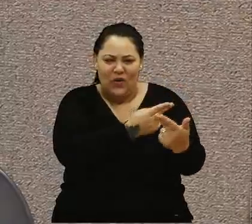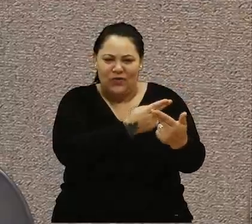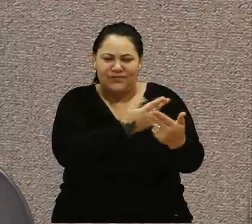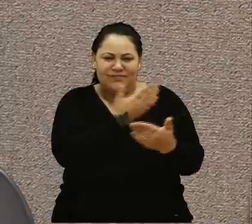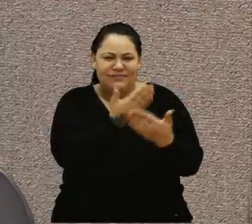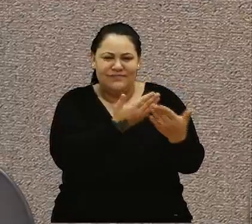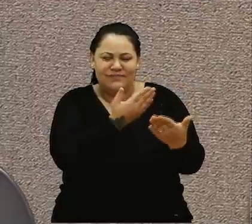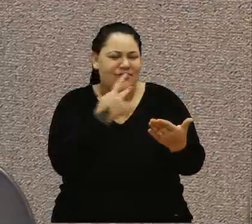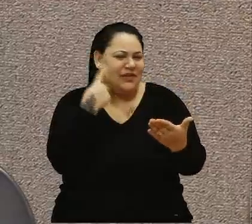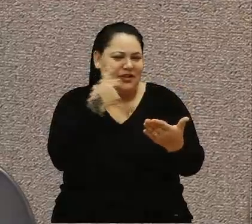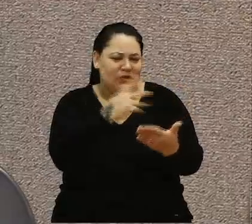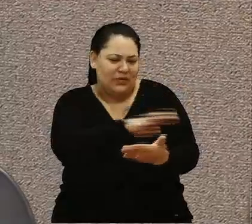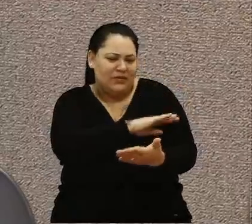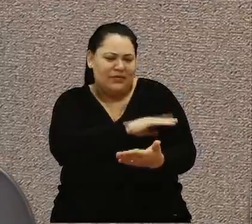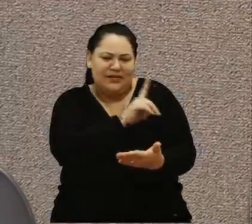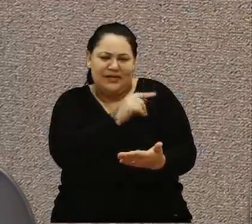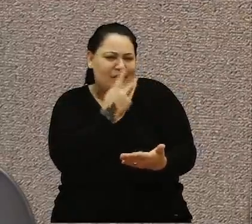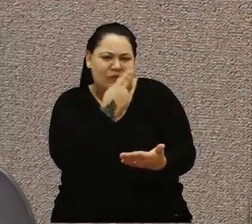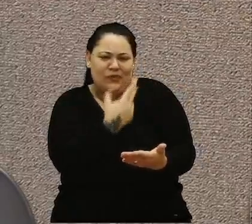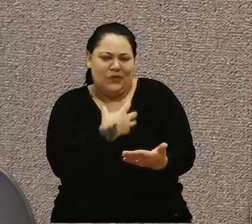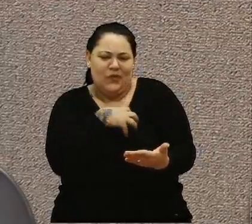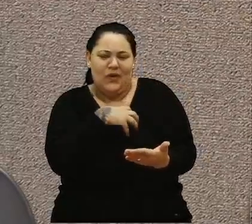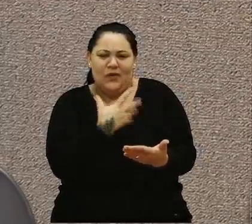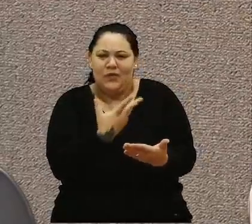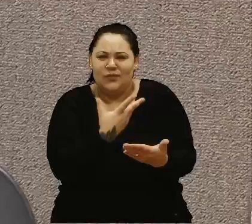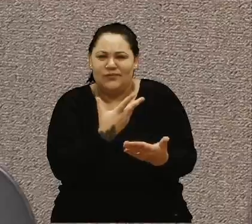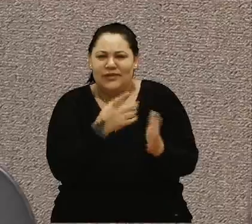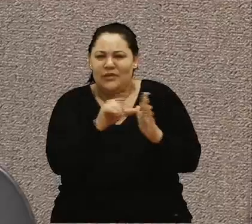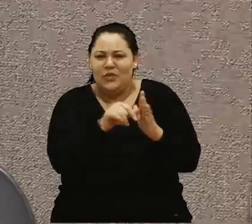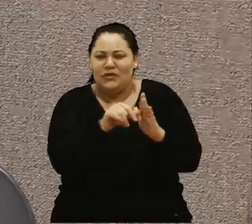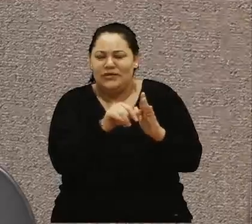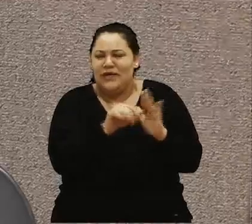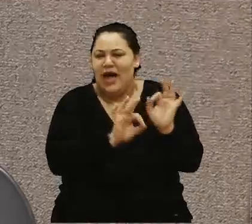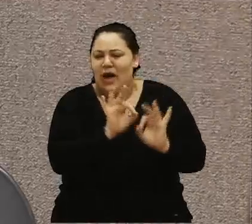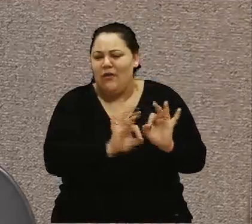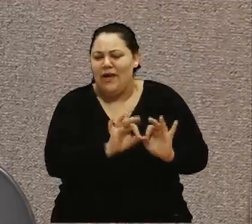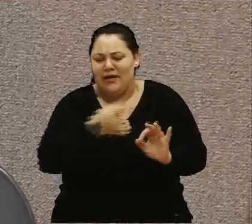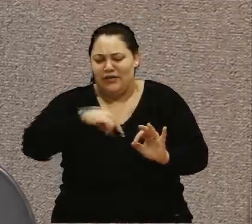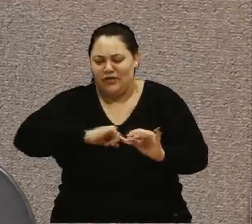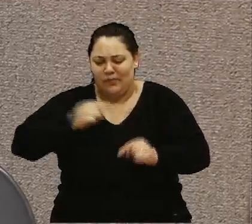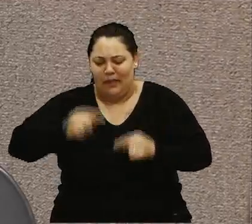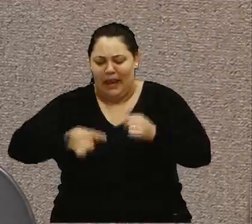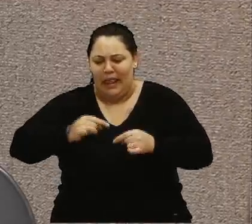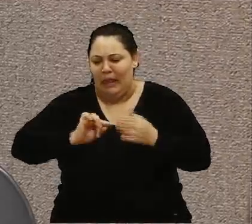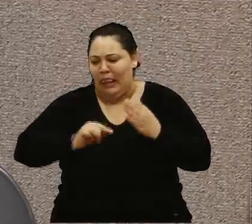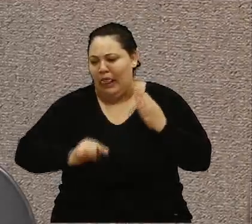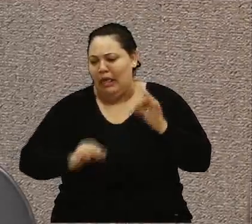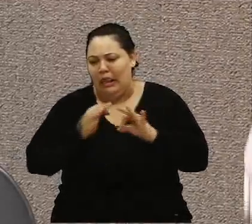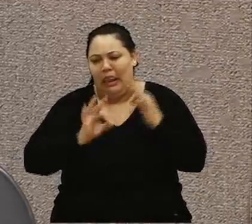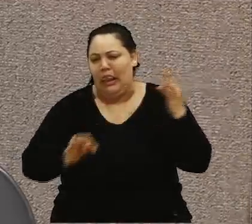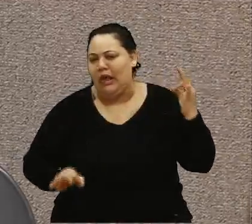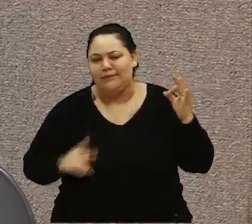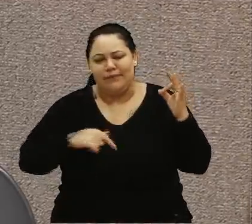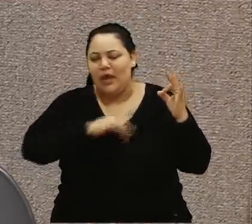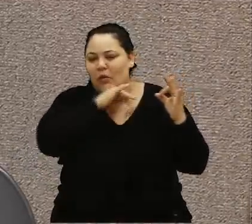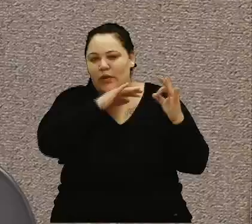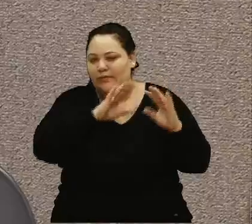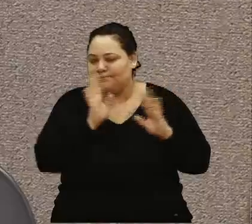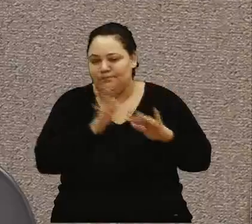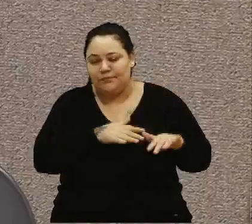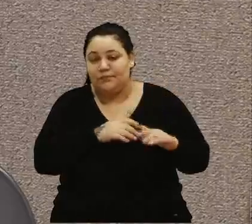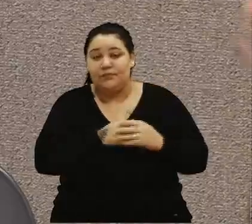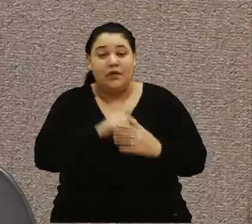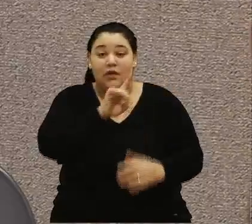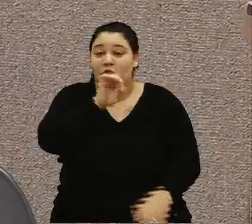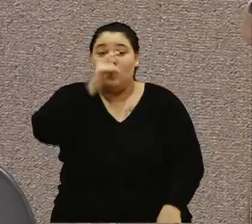Do vereador Capitão Ramon, que dizia exatamente a mesma coisa que a retificativa, e a gente ficar aqui discutindo, enfim, é muito ruim. Não acho, vereador Capitão Ramon,